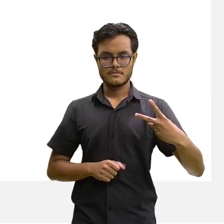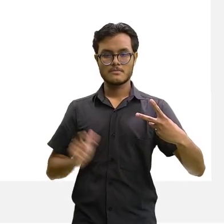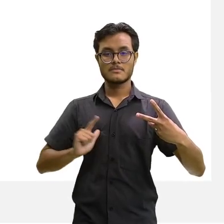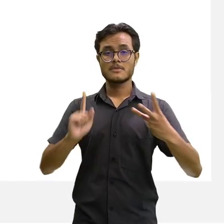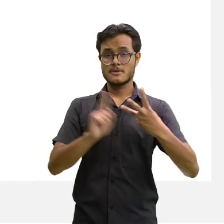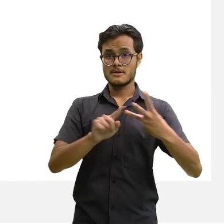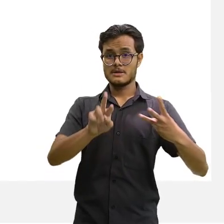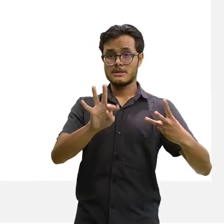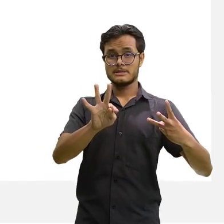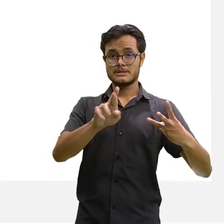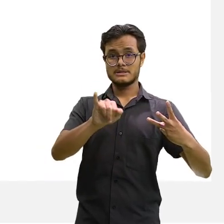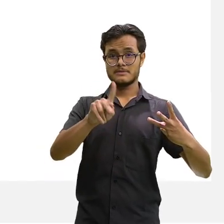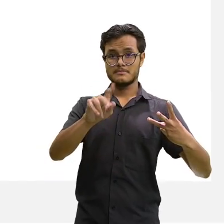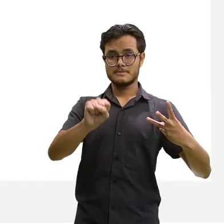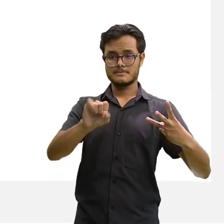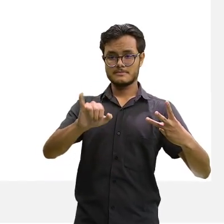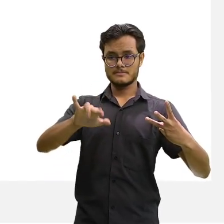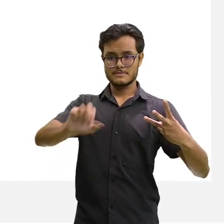tripsina,